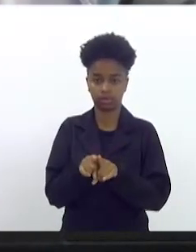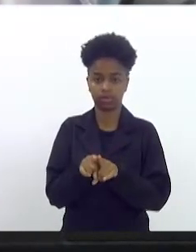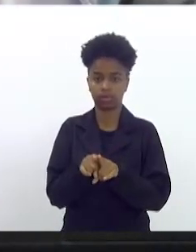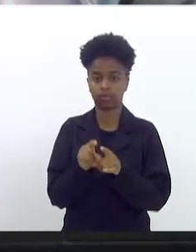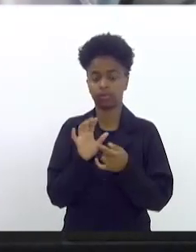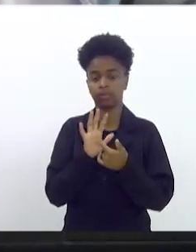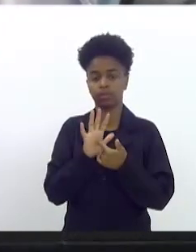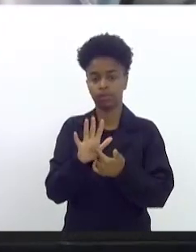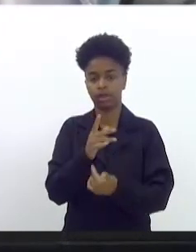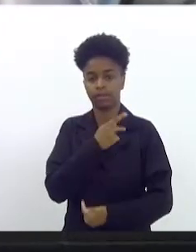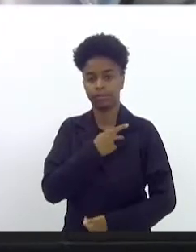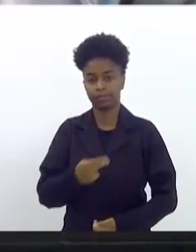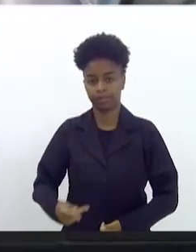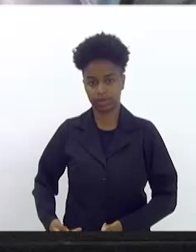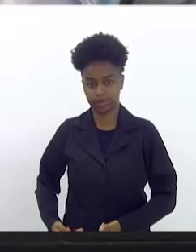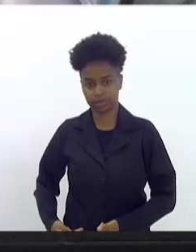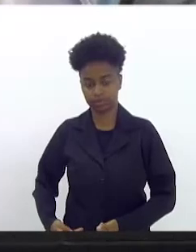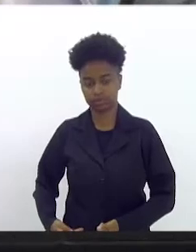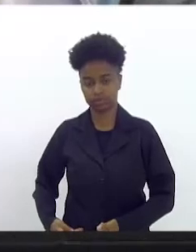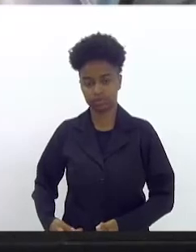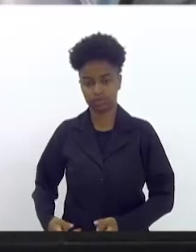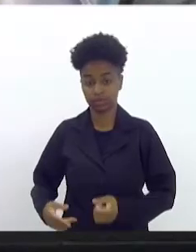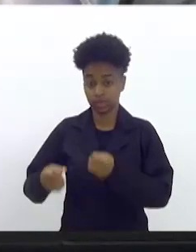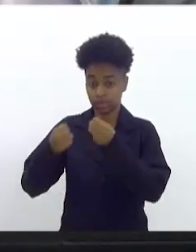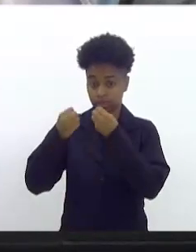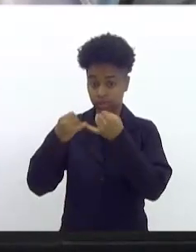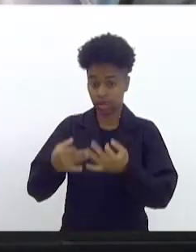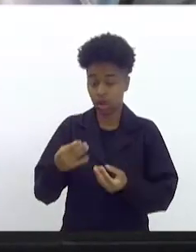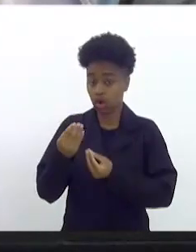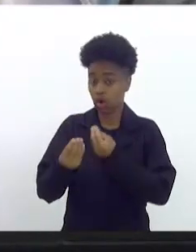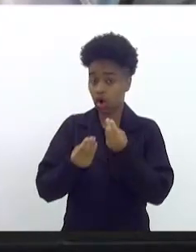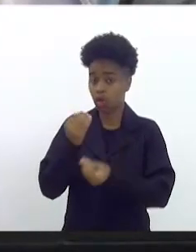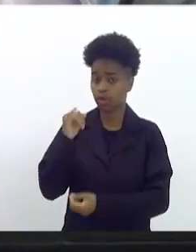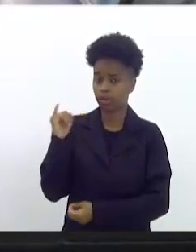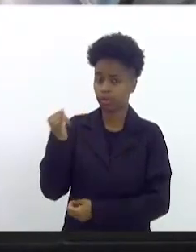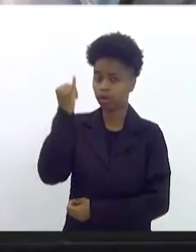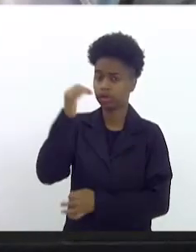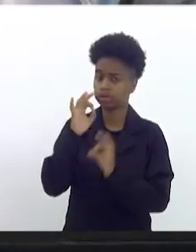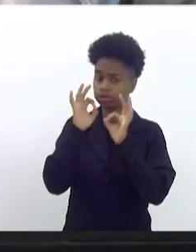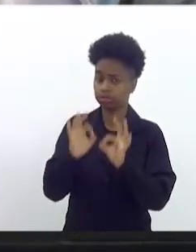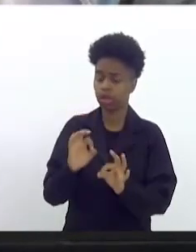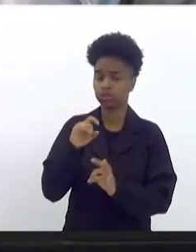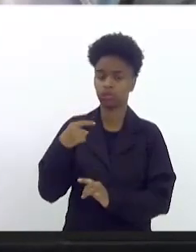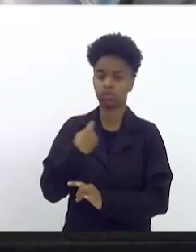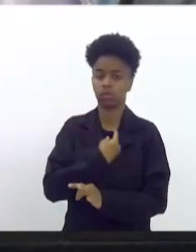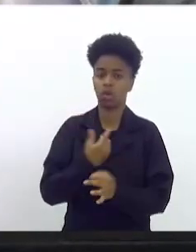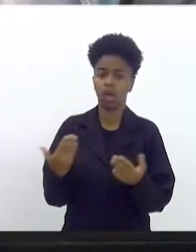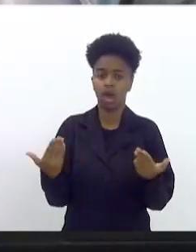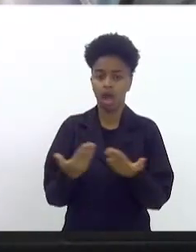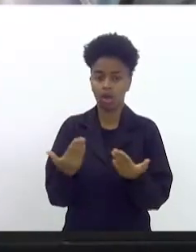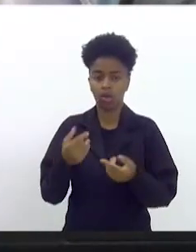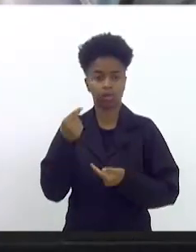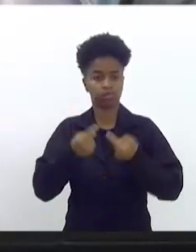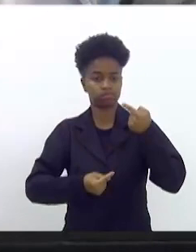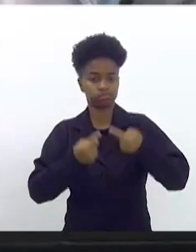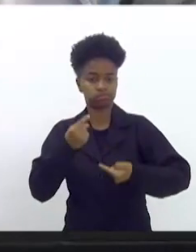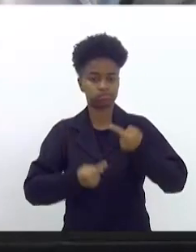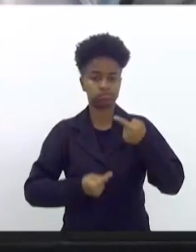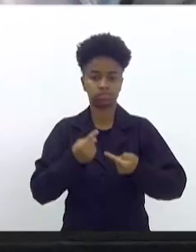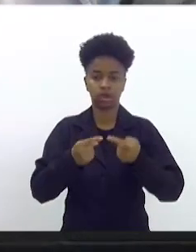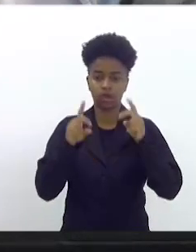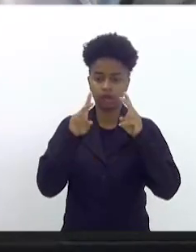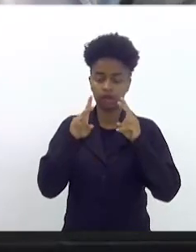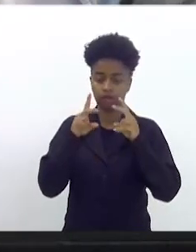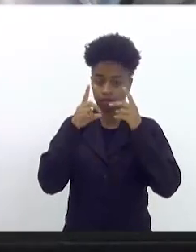à presidência, para dizer o quanto é importante que nós, nesse momento, estejamos discutindo a